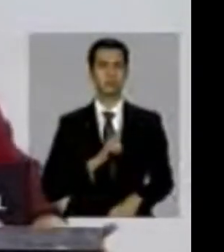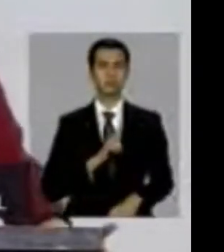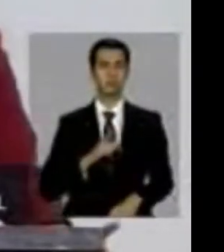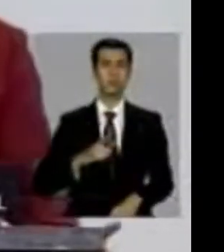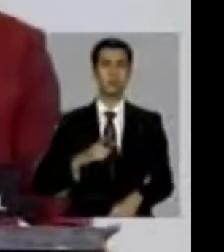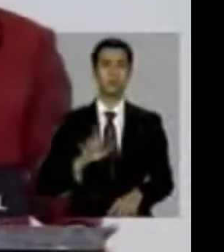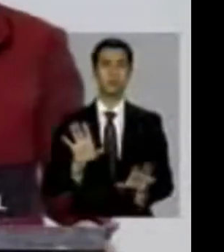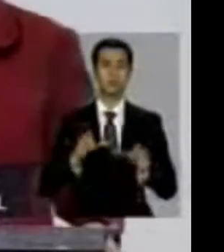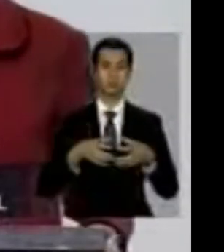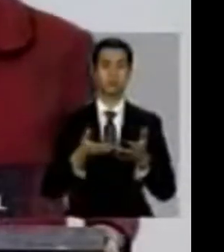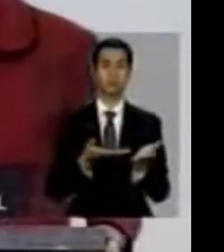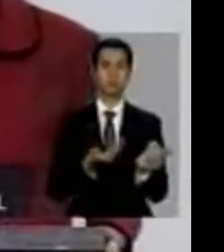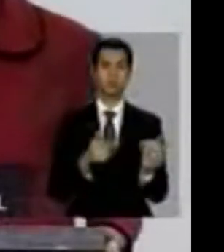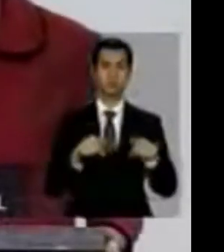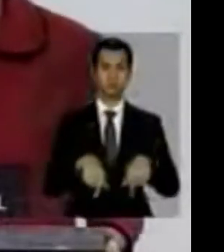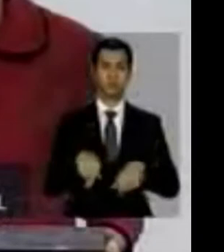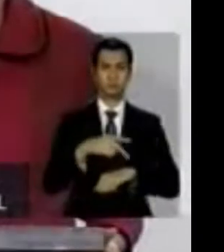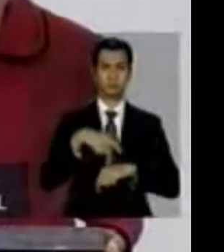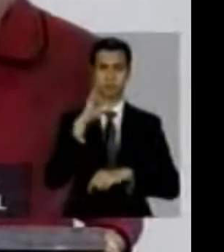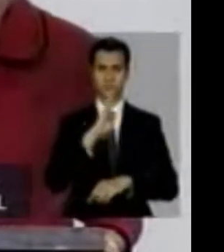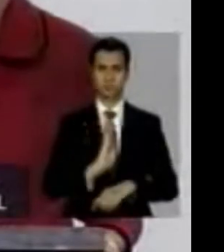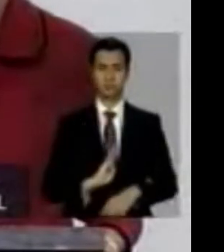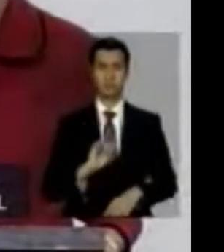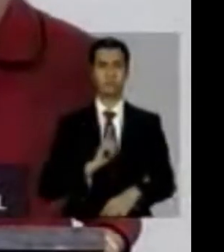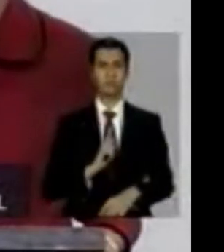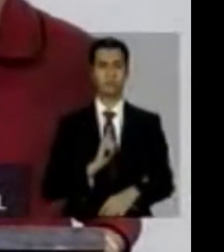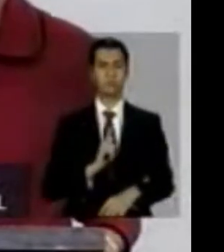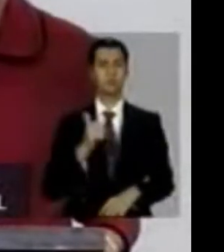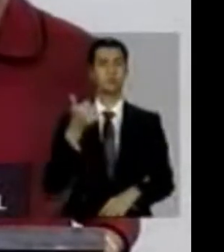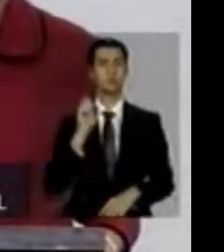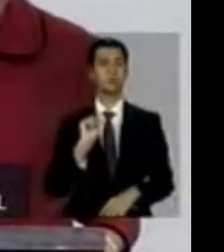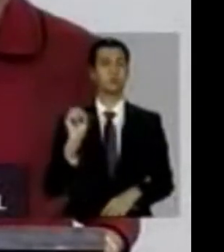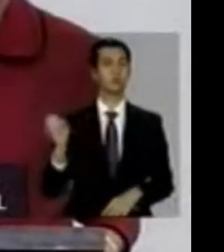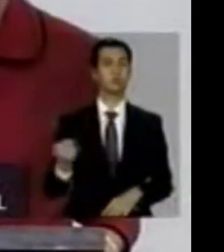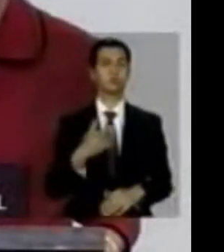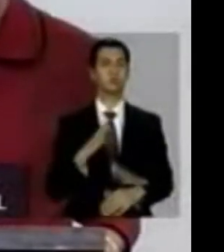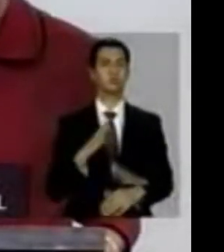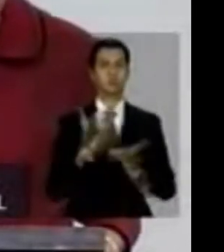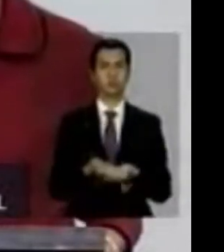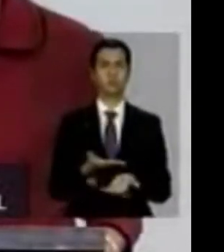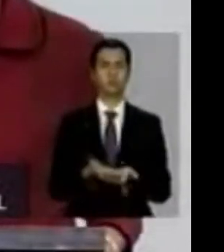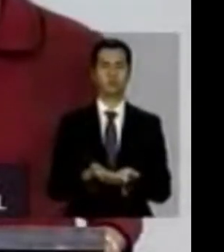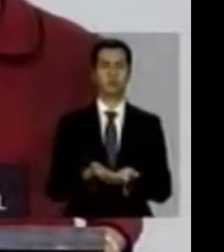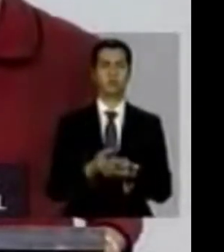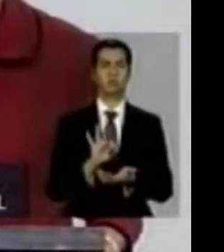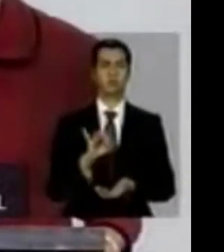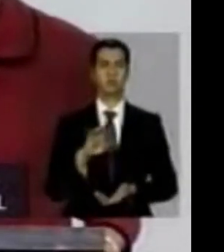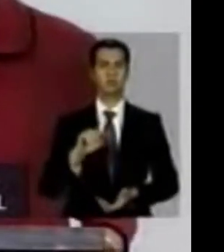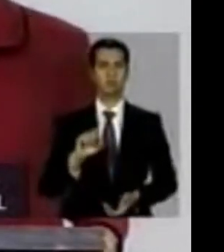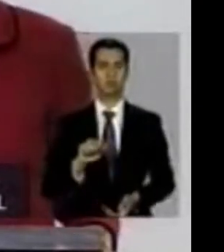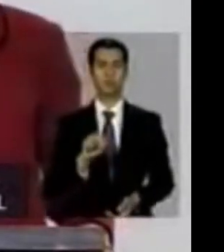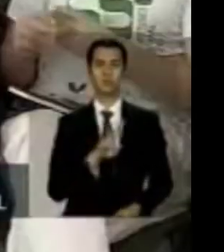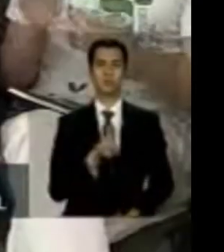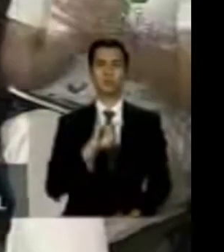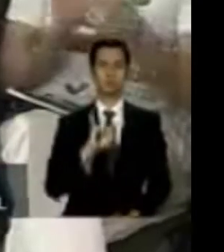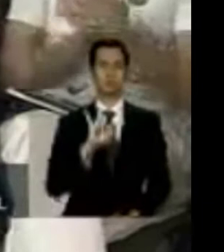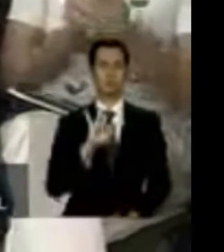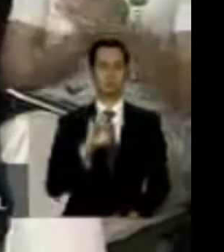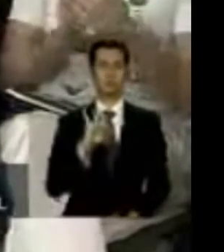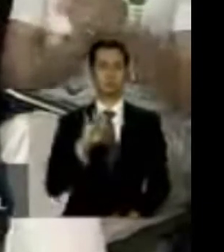país 208 novos institutos federais de educação tecnológica, os IFETs.